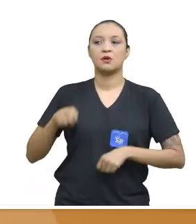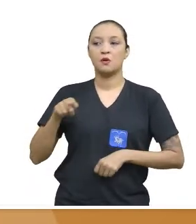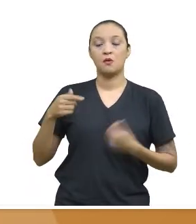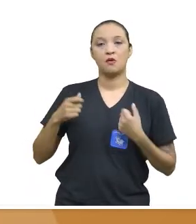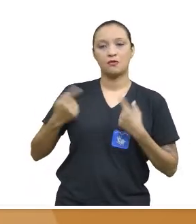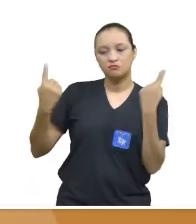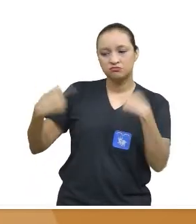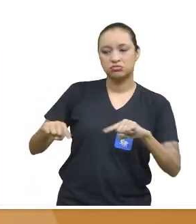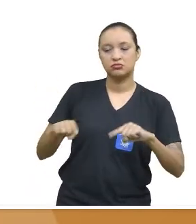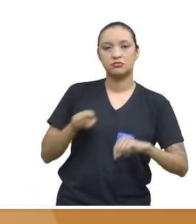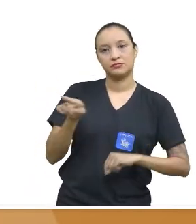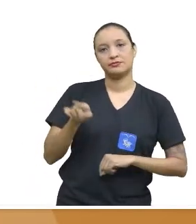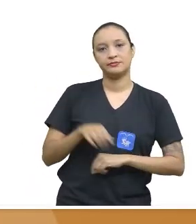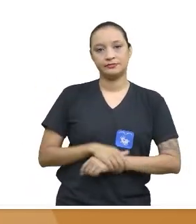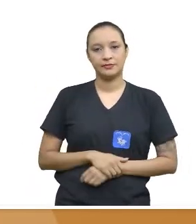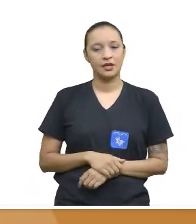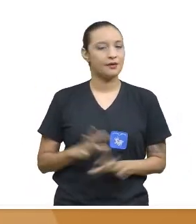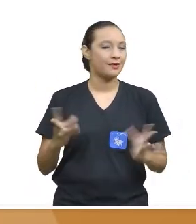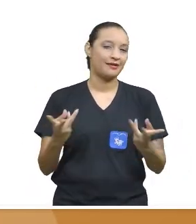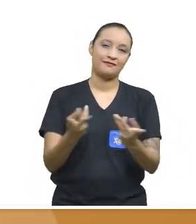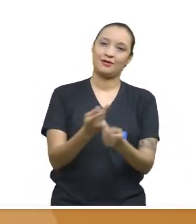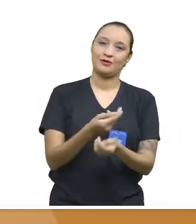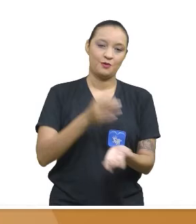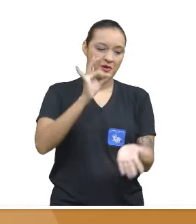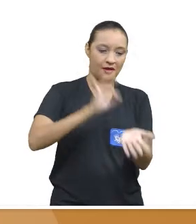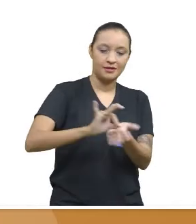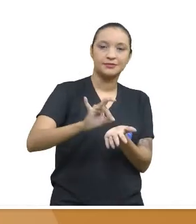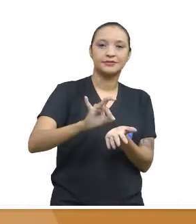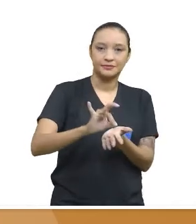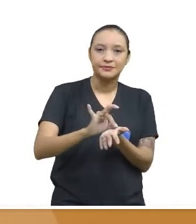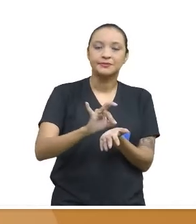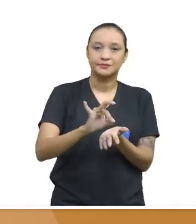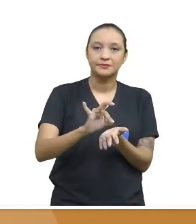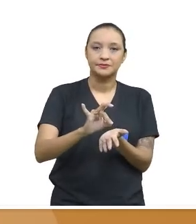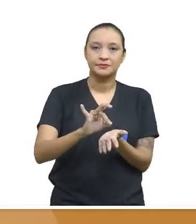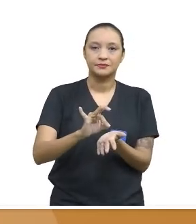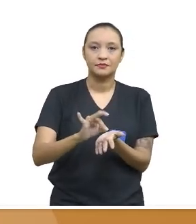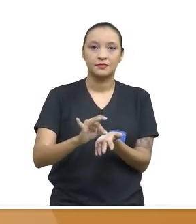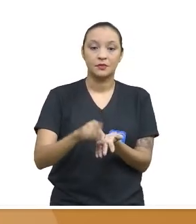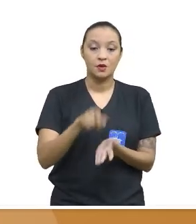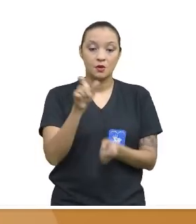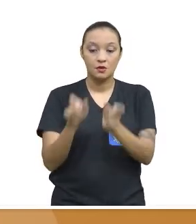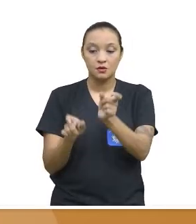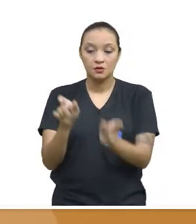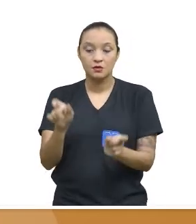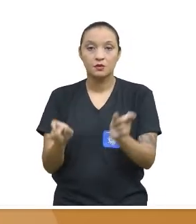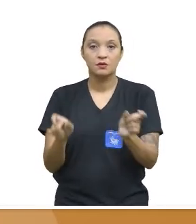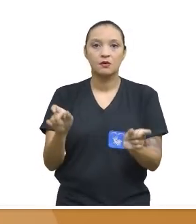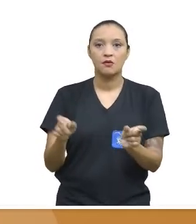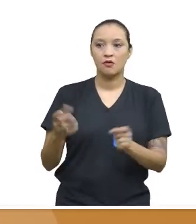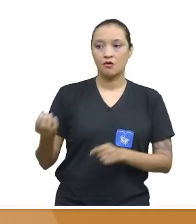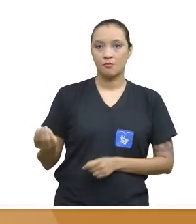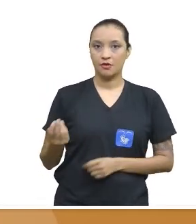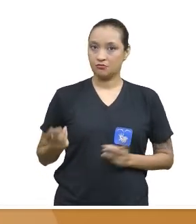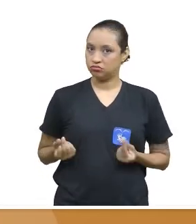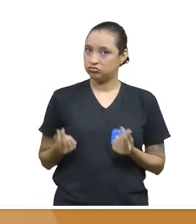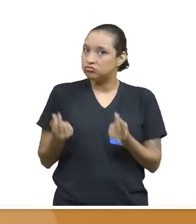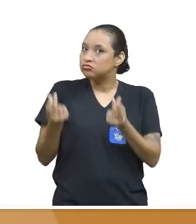coisa magnífica a assinatura desse documento, aonde os homens da elite